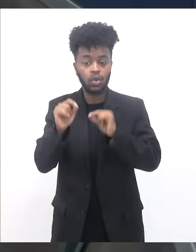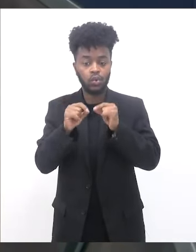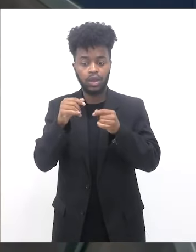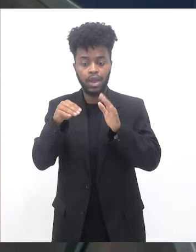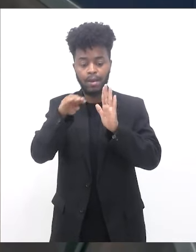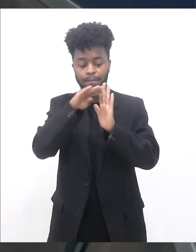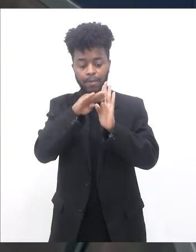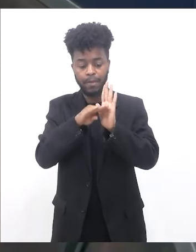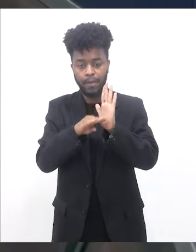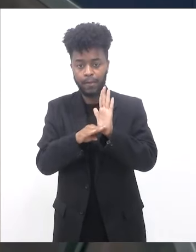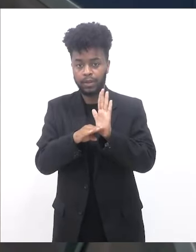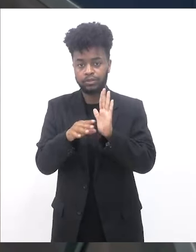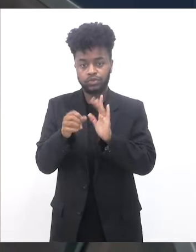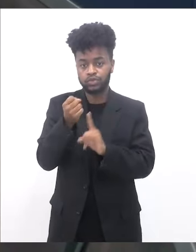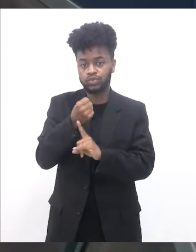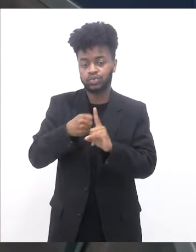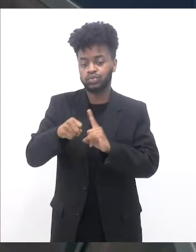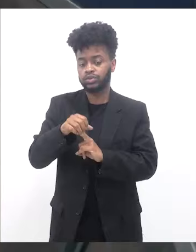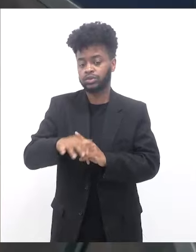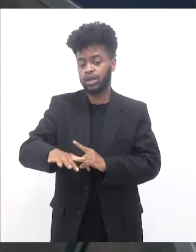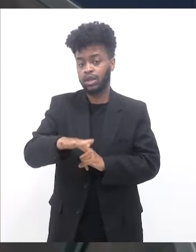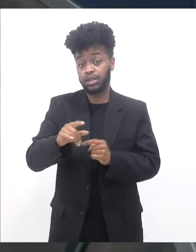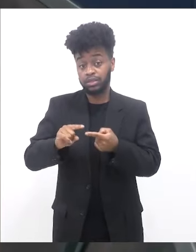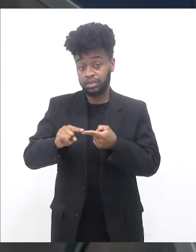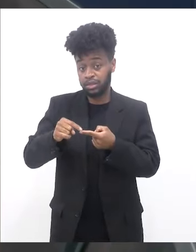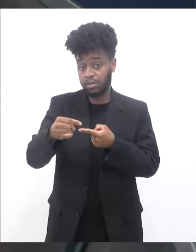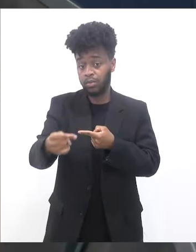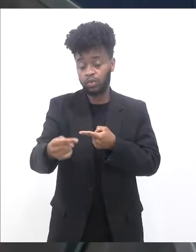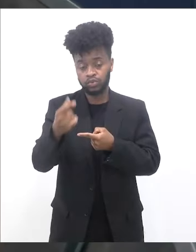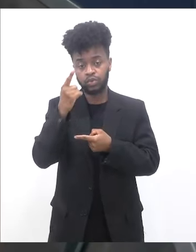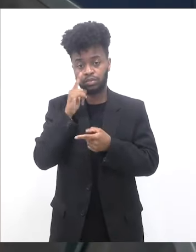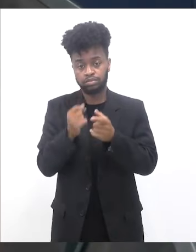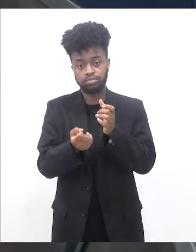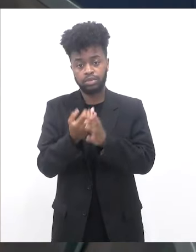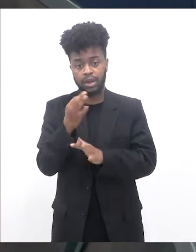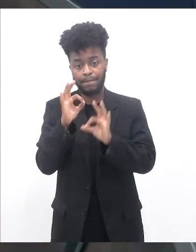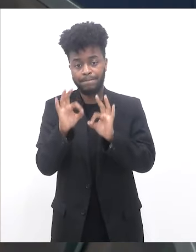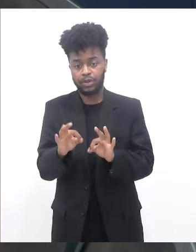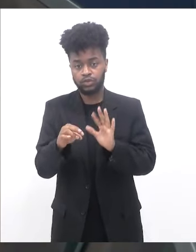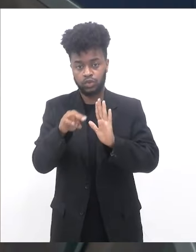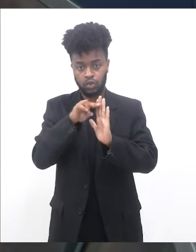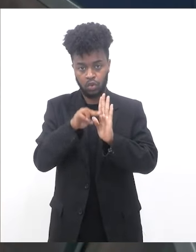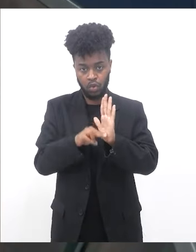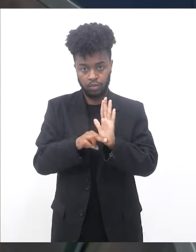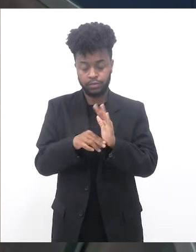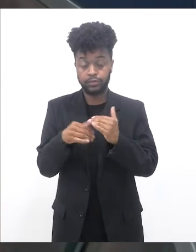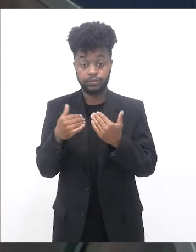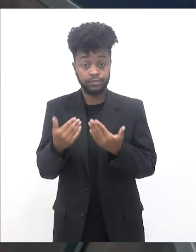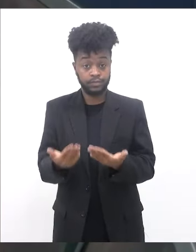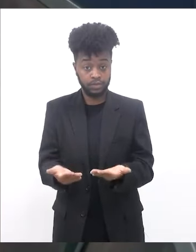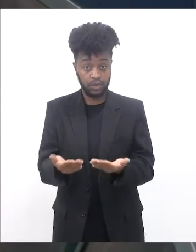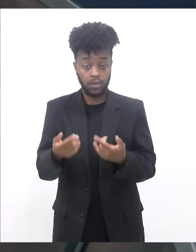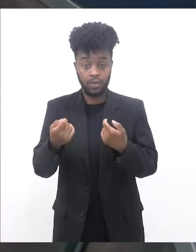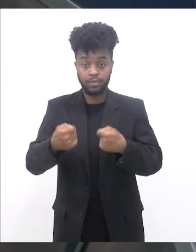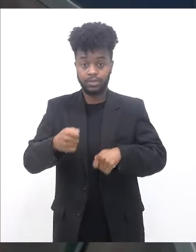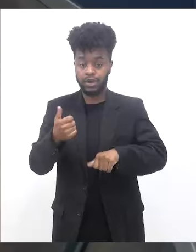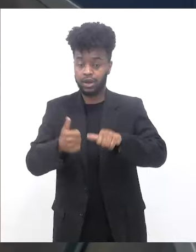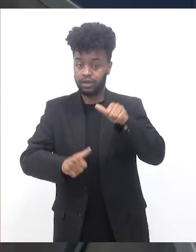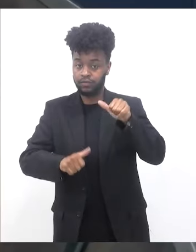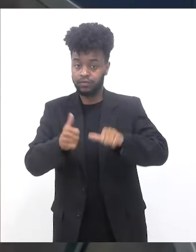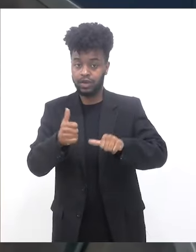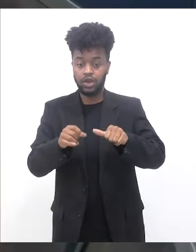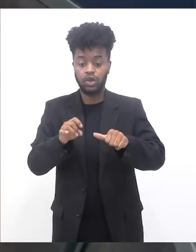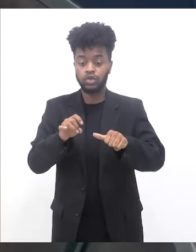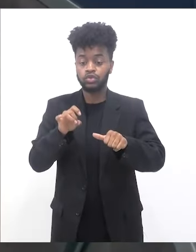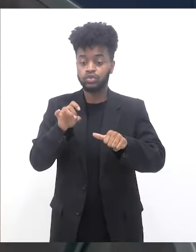aquelas camadas sociais, para aí sim você implementar uma norma. Então, você tem que analisar